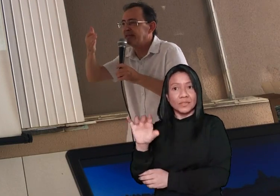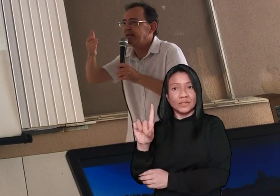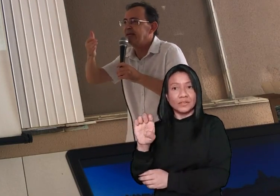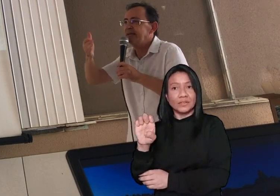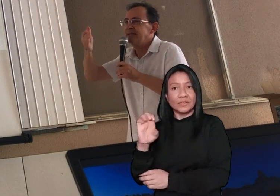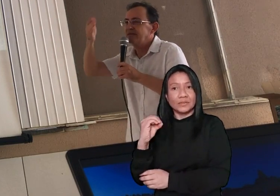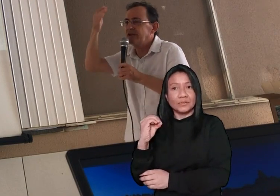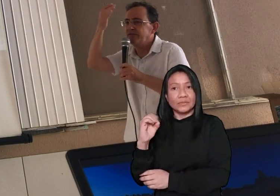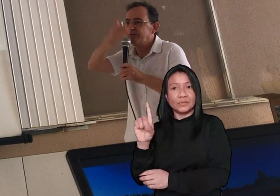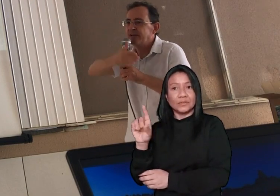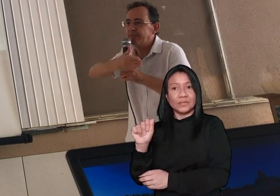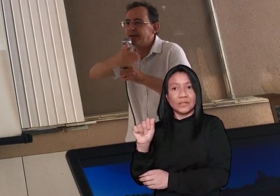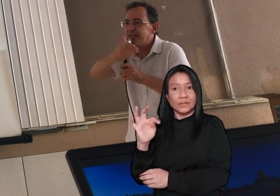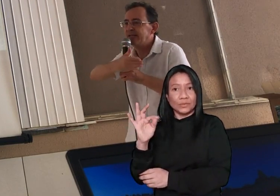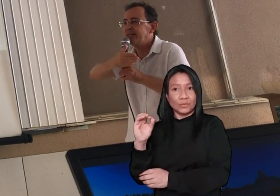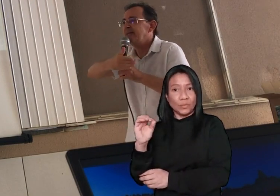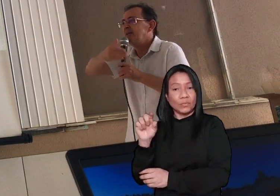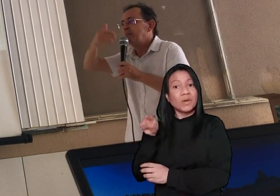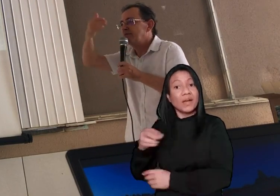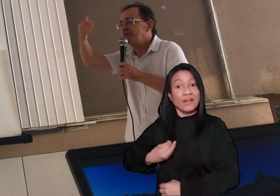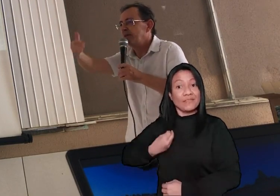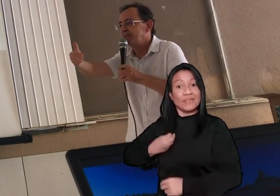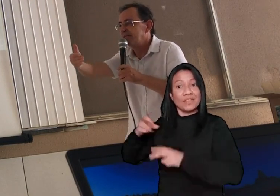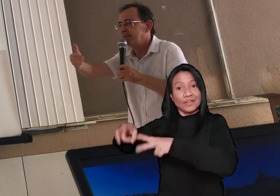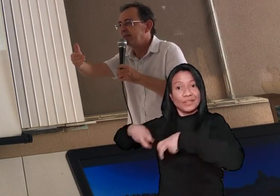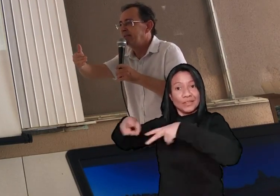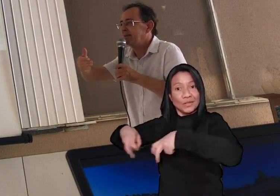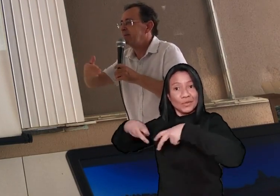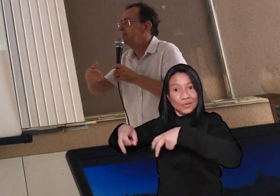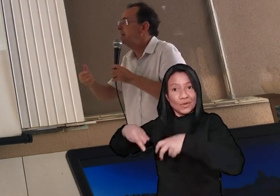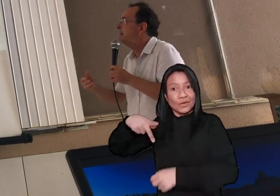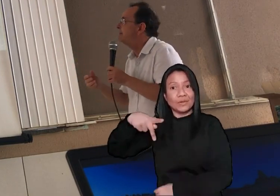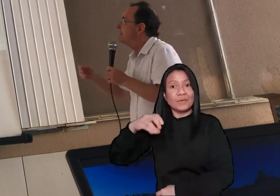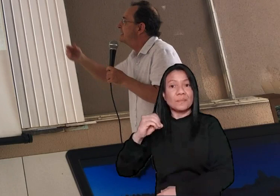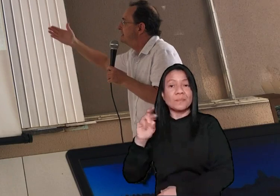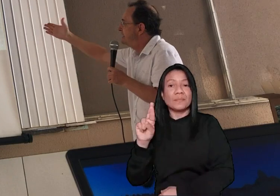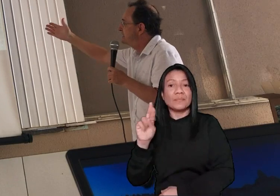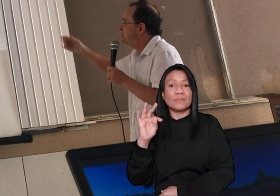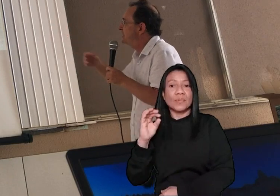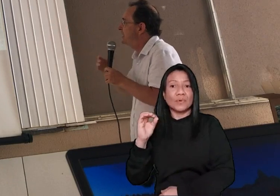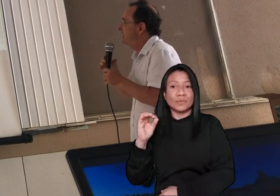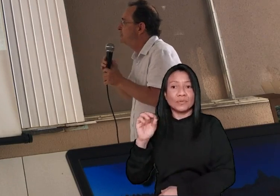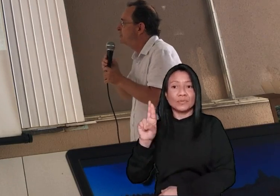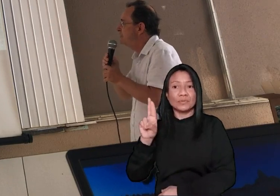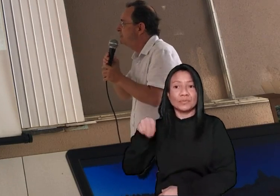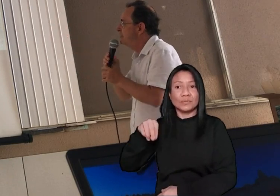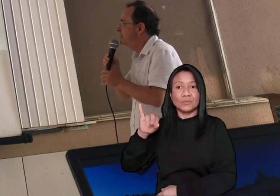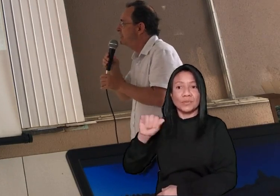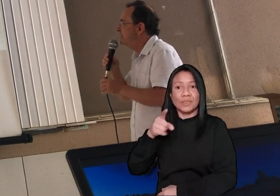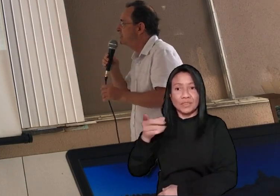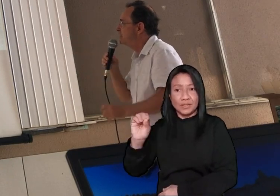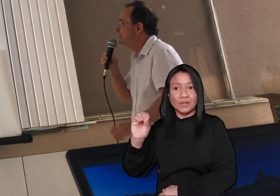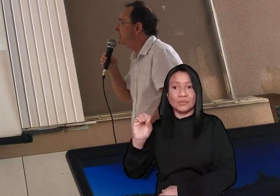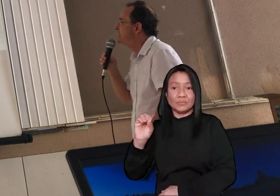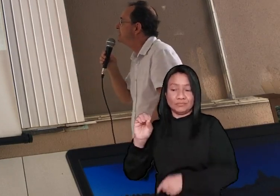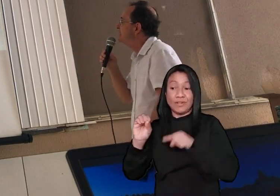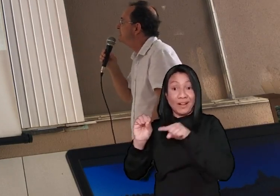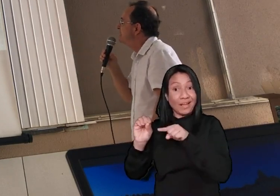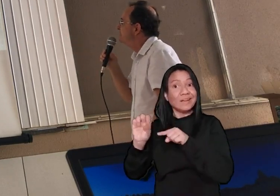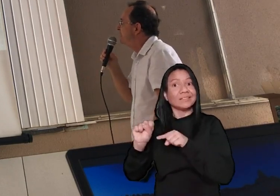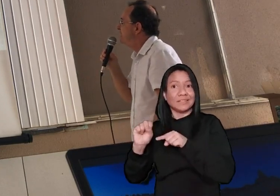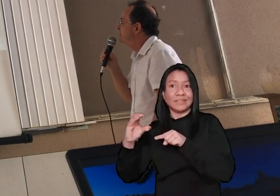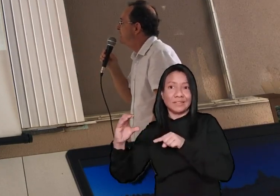o Paraná. União do Vitória é Paraná, Porto União é Santa Catarina. Tá? Então essa escola é Núcleo